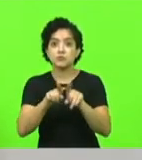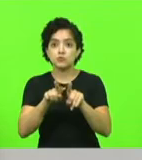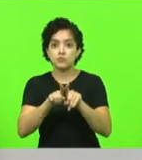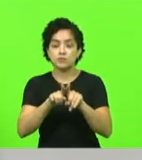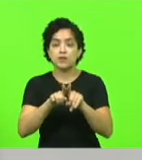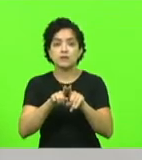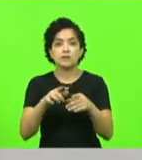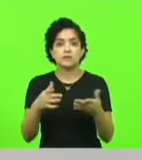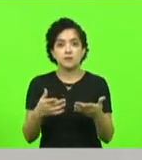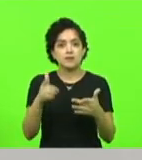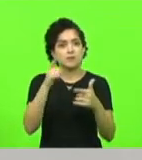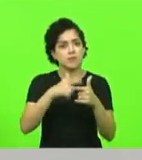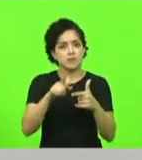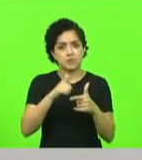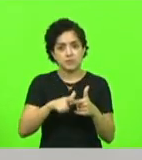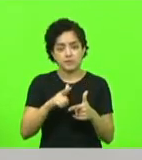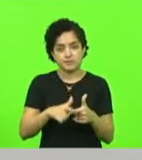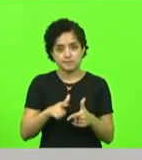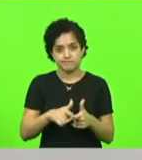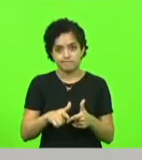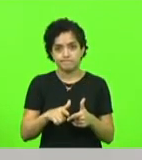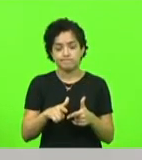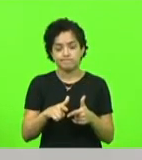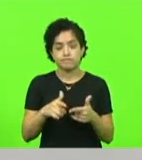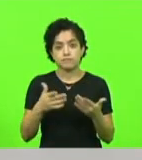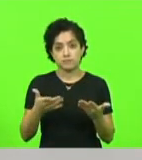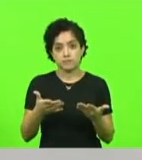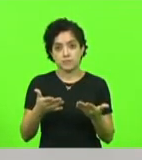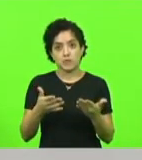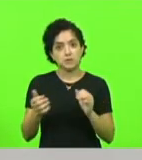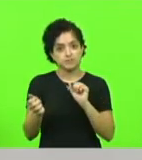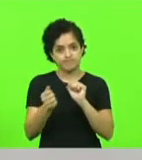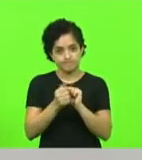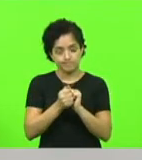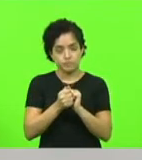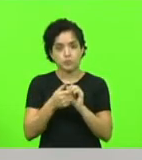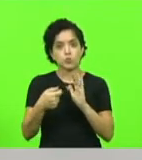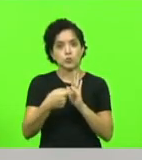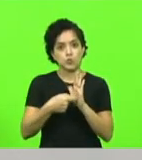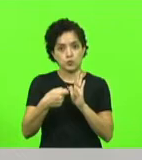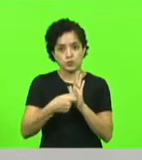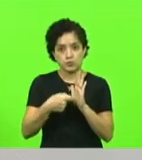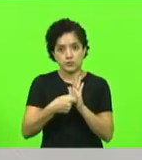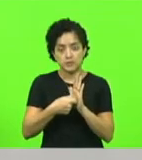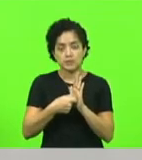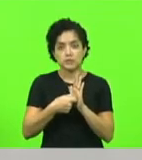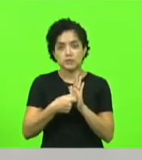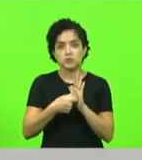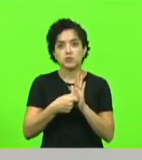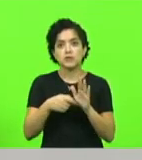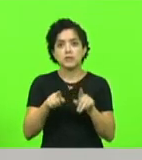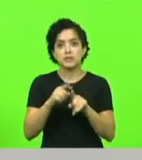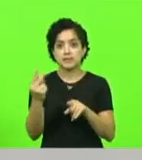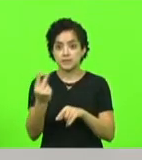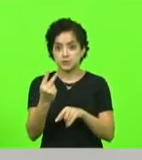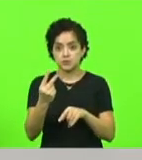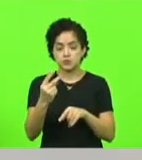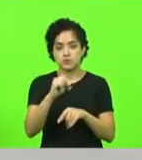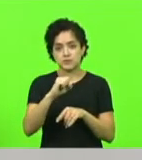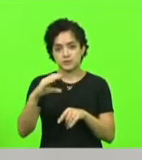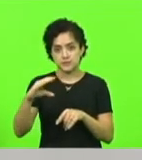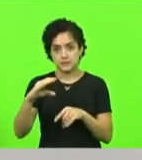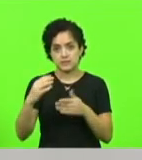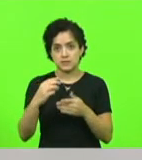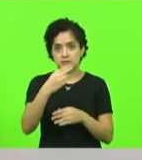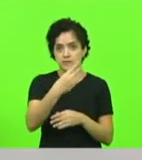Então, tenha certeza, senhor deputado, que estamos juntos nessa luta, tanto da BR-470, da SC-390,